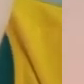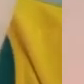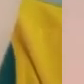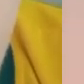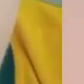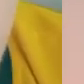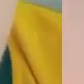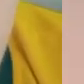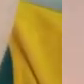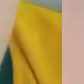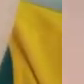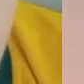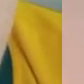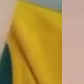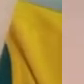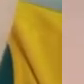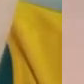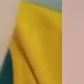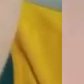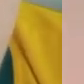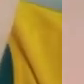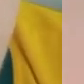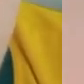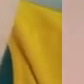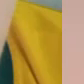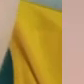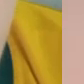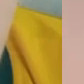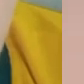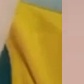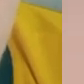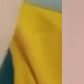Conto com a ajuda de vocês. E até o próximo vídeo. Tchau, obrigado!